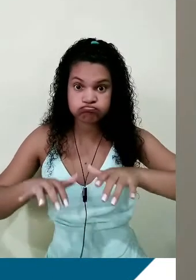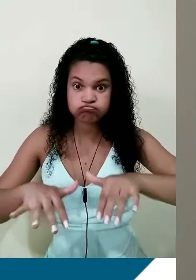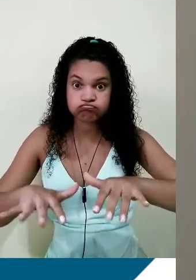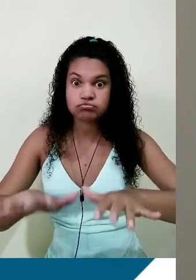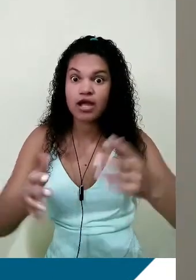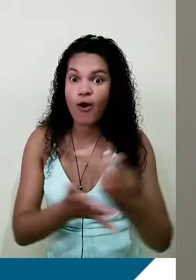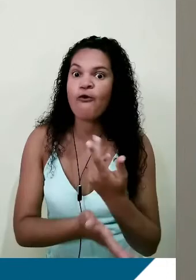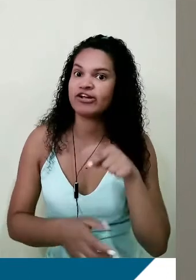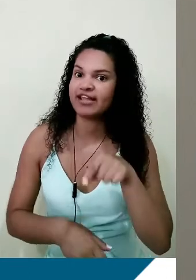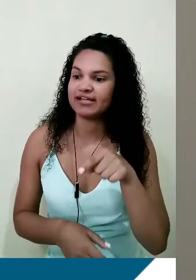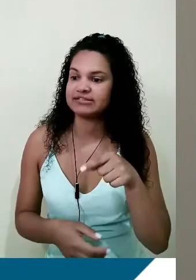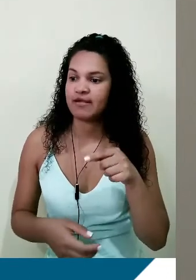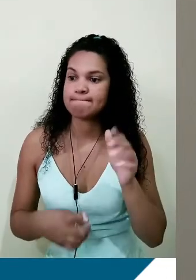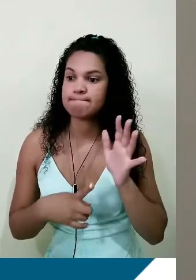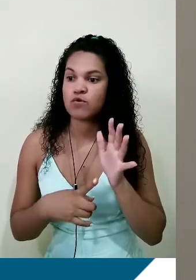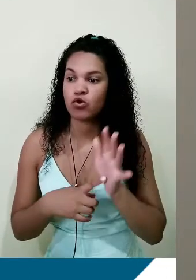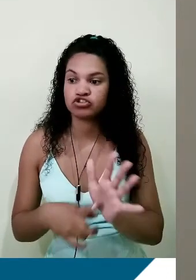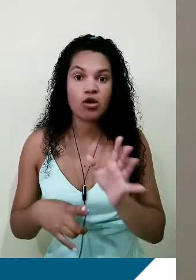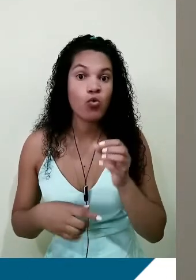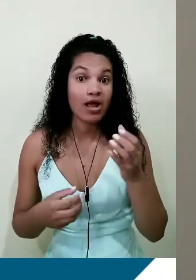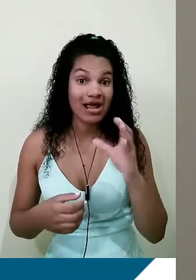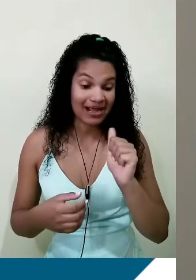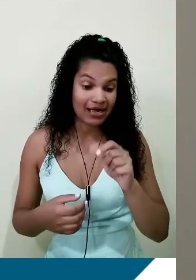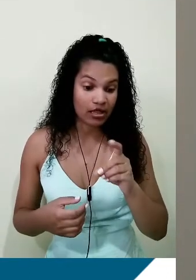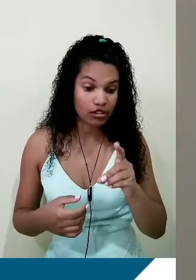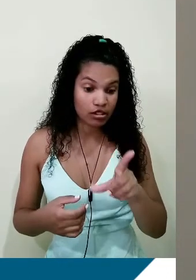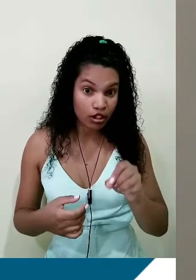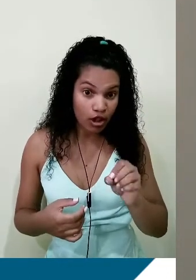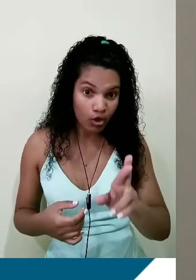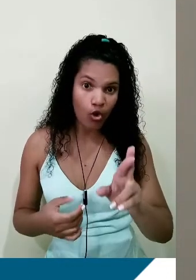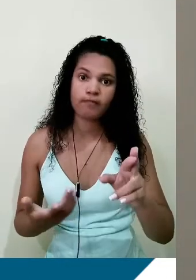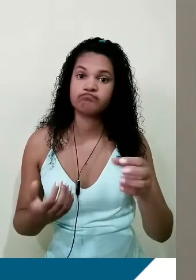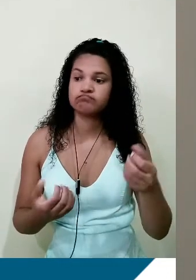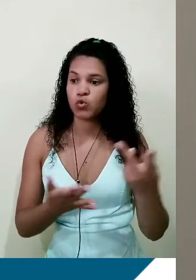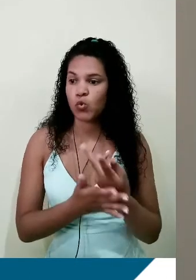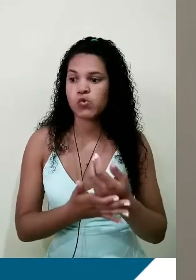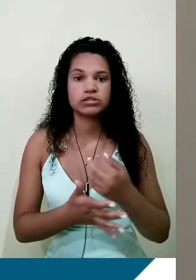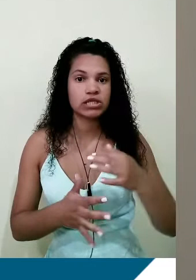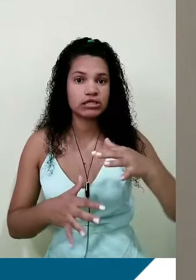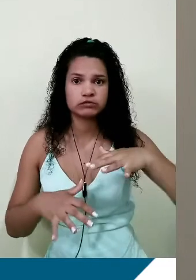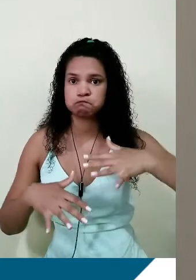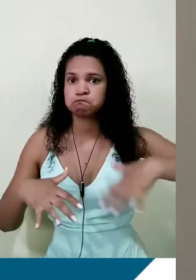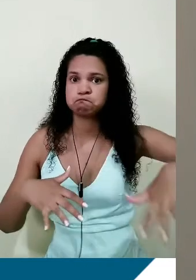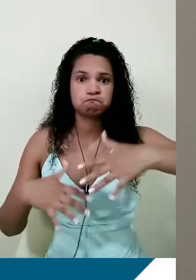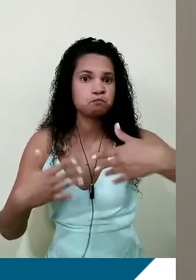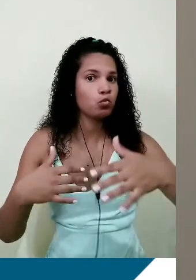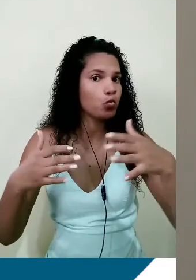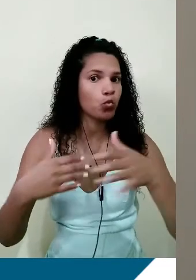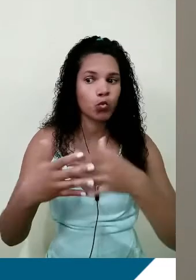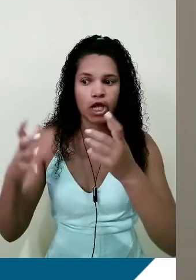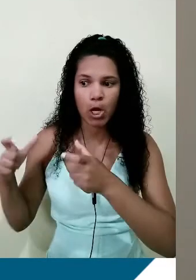energia, flua através do espaço e consiga sair, por exemplo, da nossa estrela,